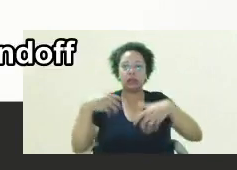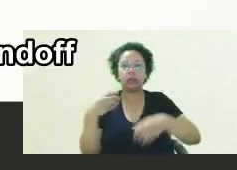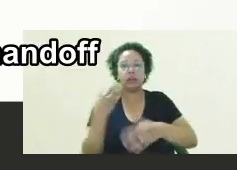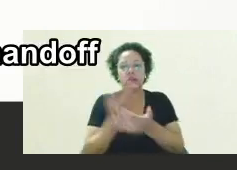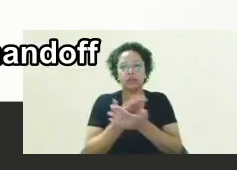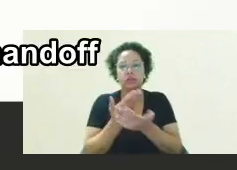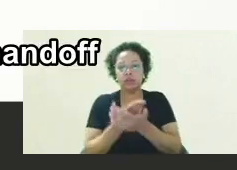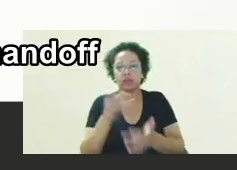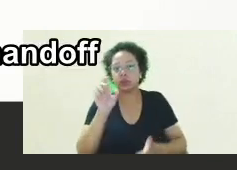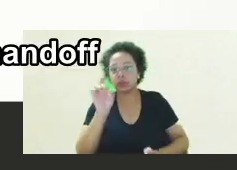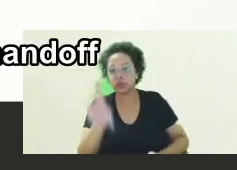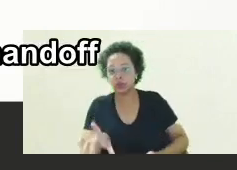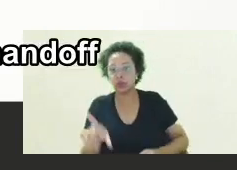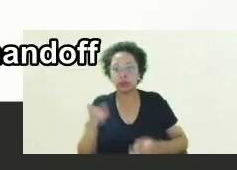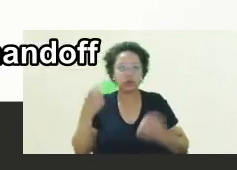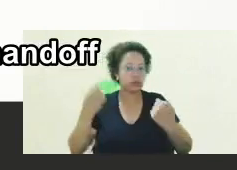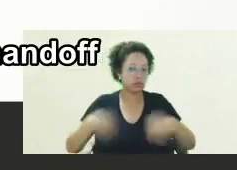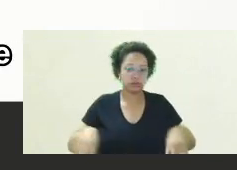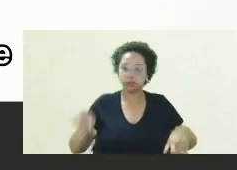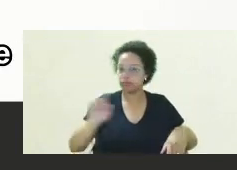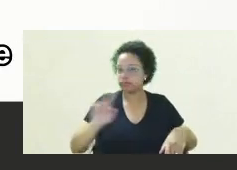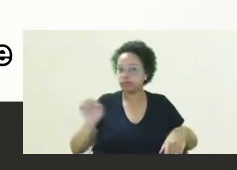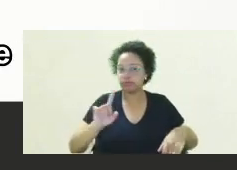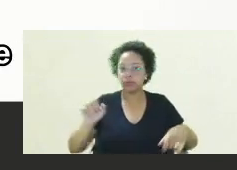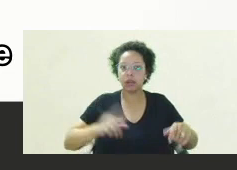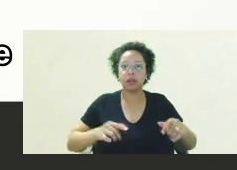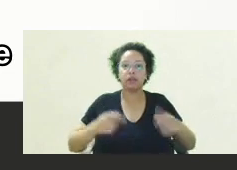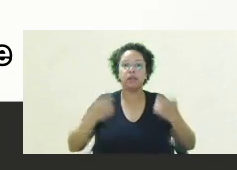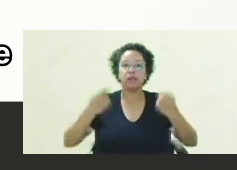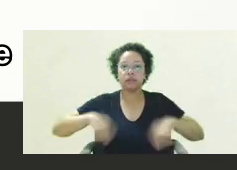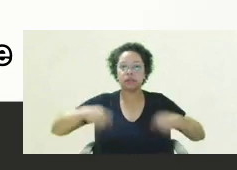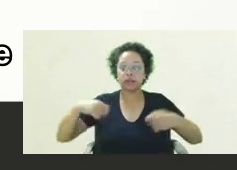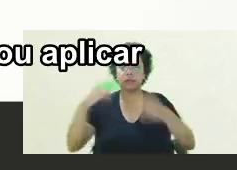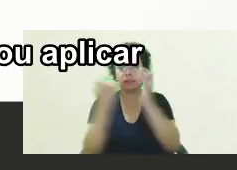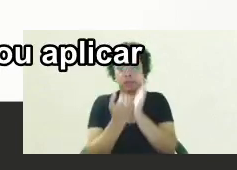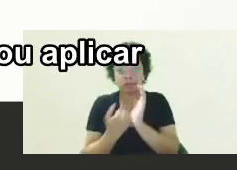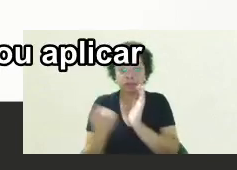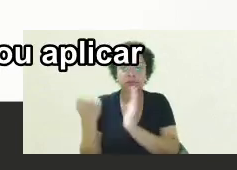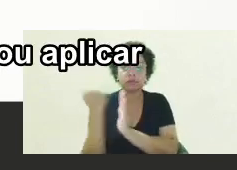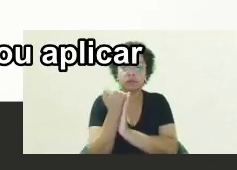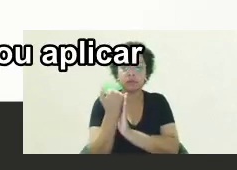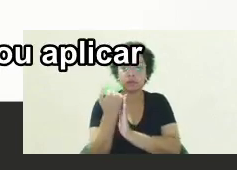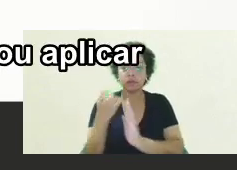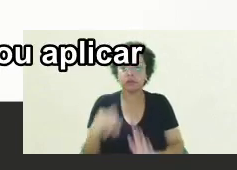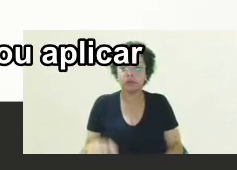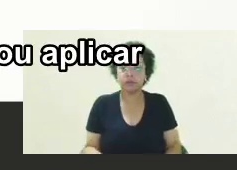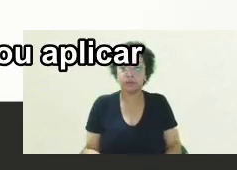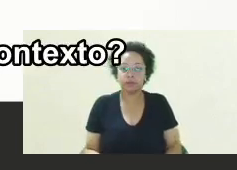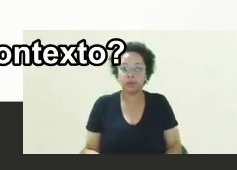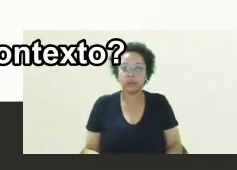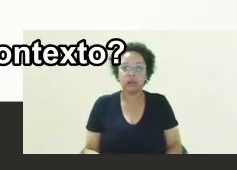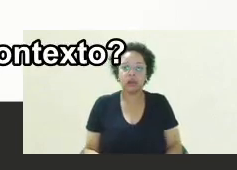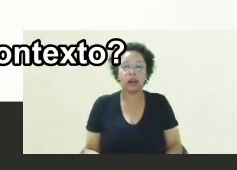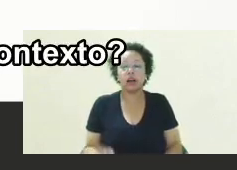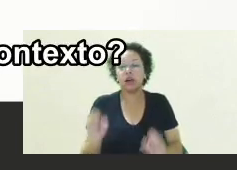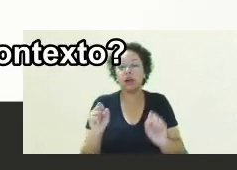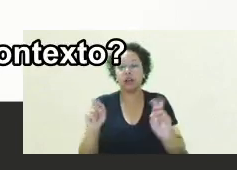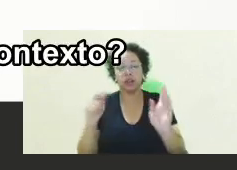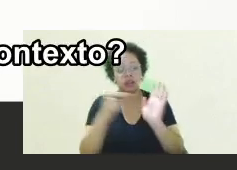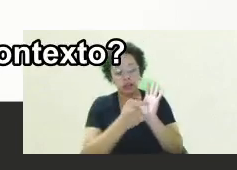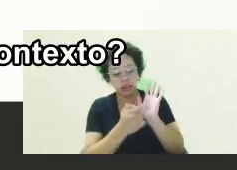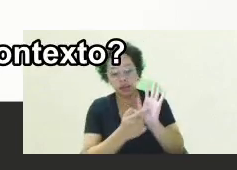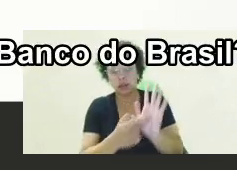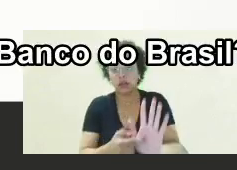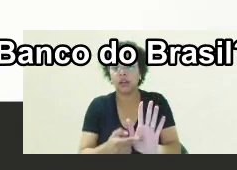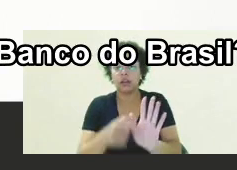o handoff que a Stephanie criou, o handoff que a Marília Suzarte criou, e falar, é esse que eu vou aplicar aqui. Não, qual